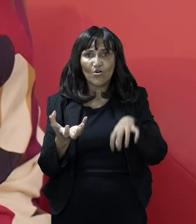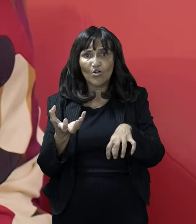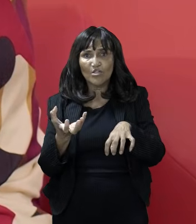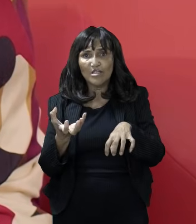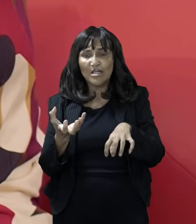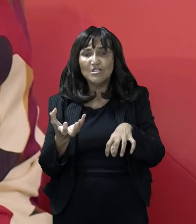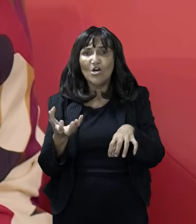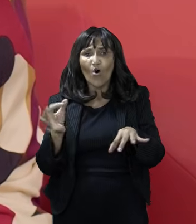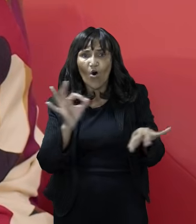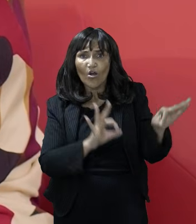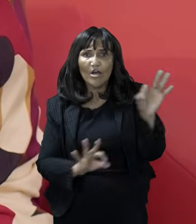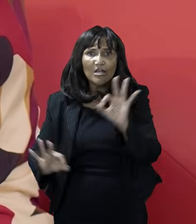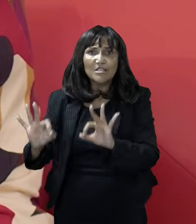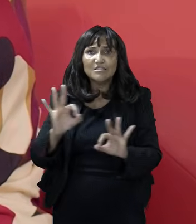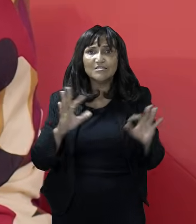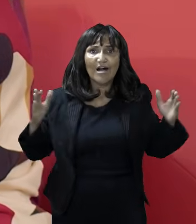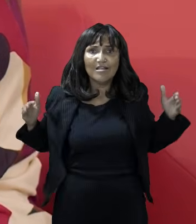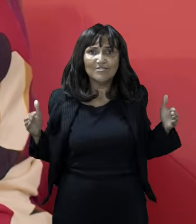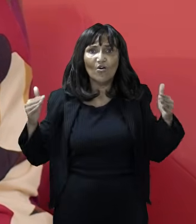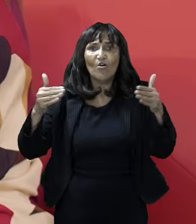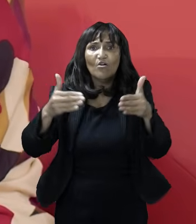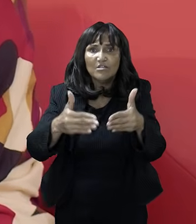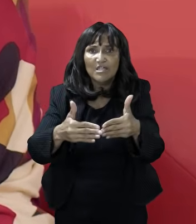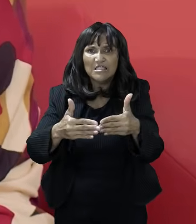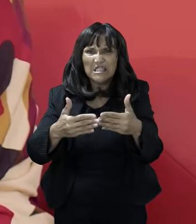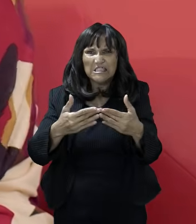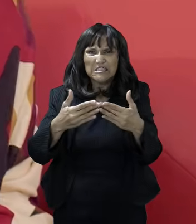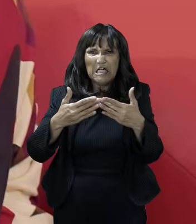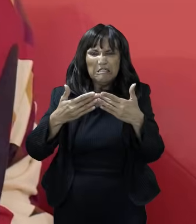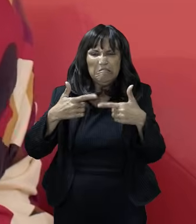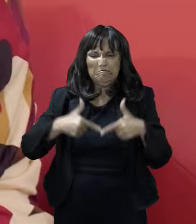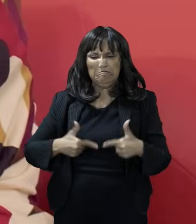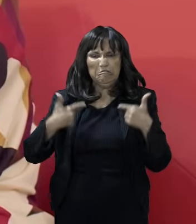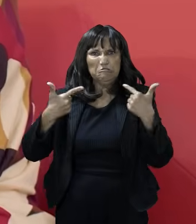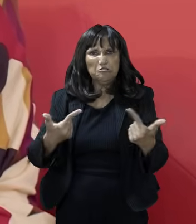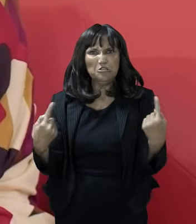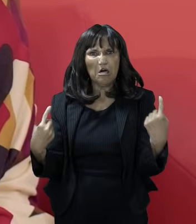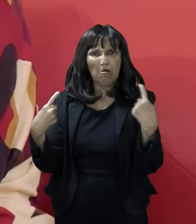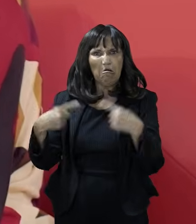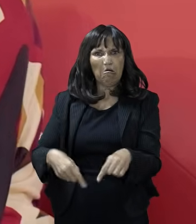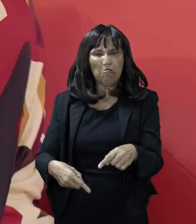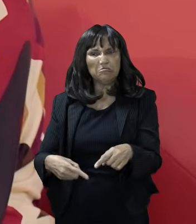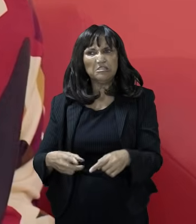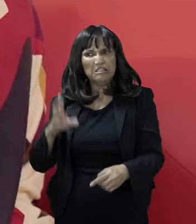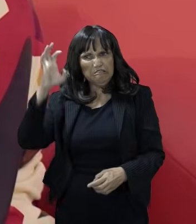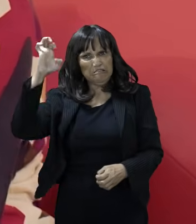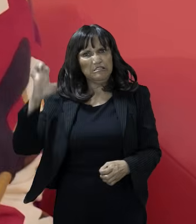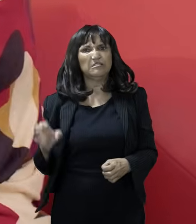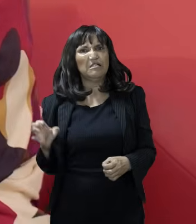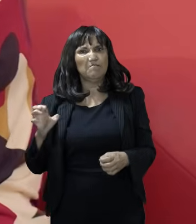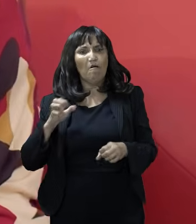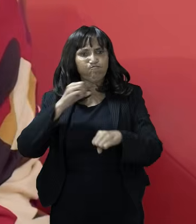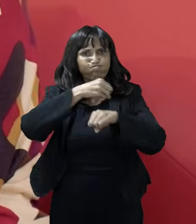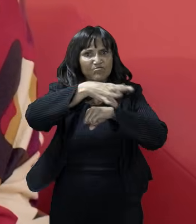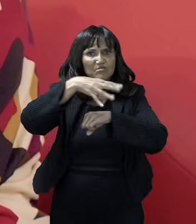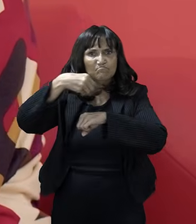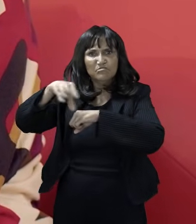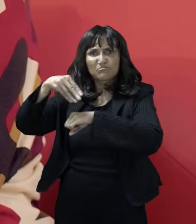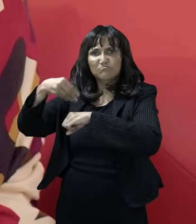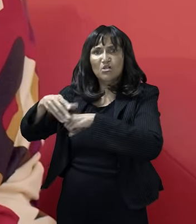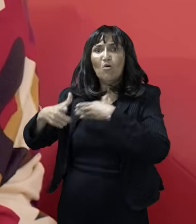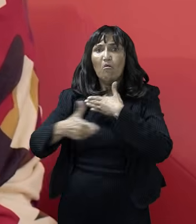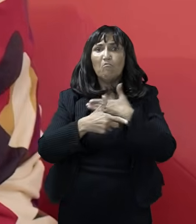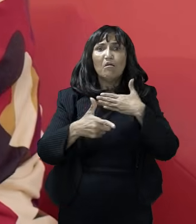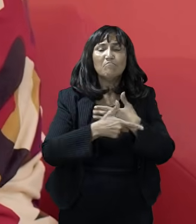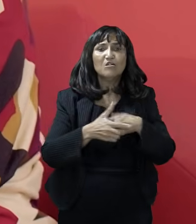organizar o PT nesse combate aí da extrema-direita, que está se disseminando no mundo, né? Como é que o senhor vê o papel do Congresso,